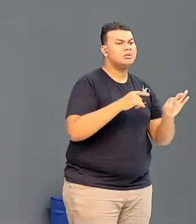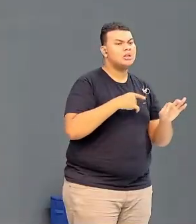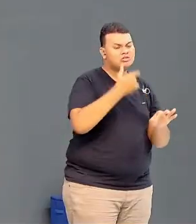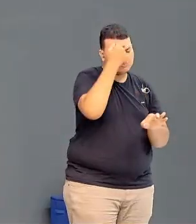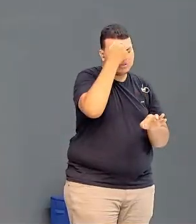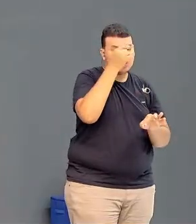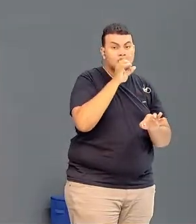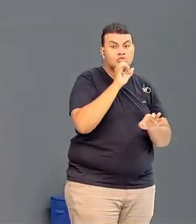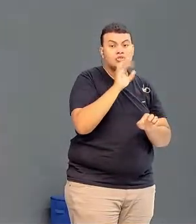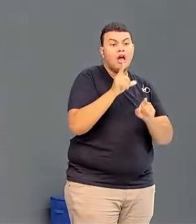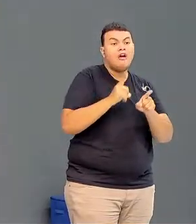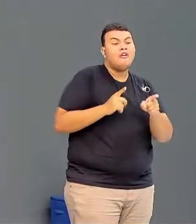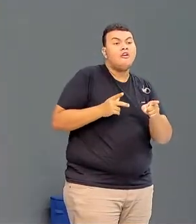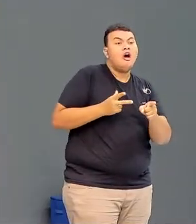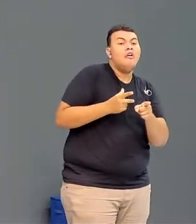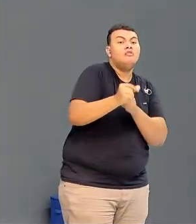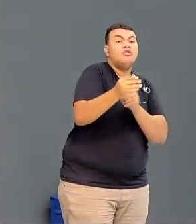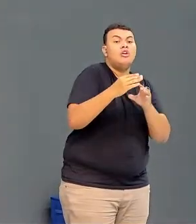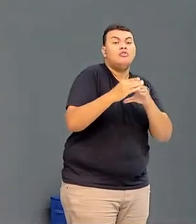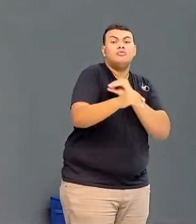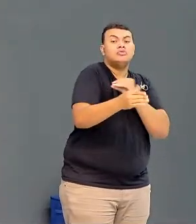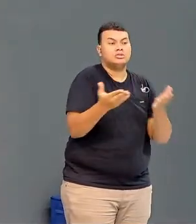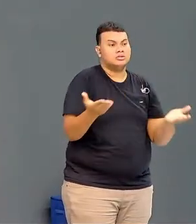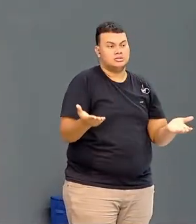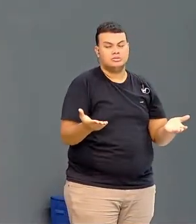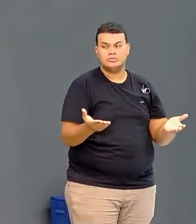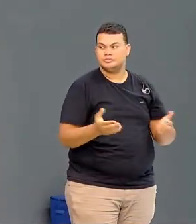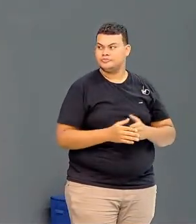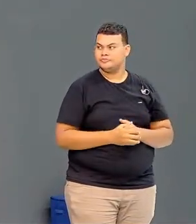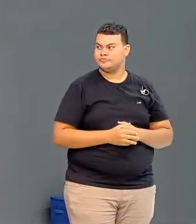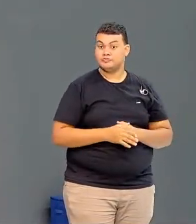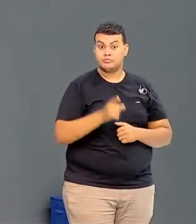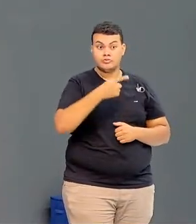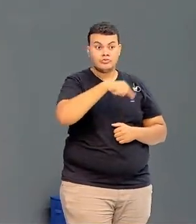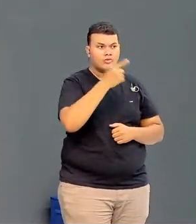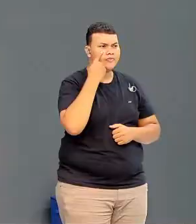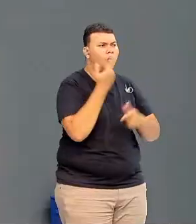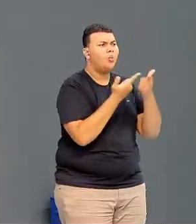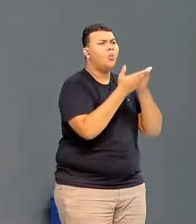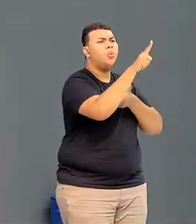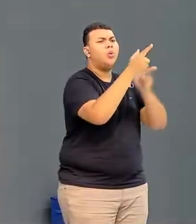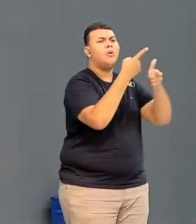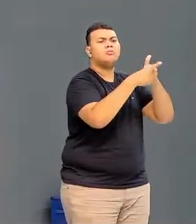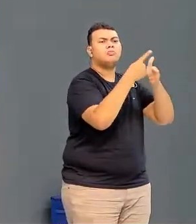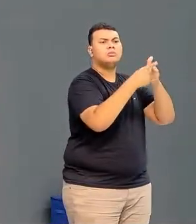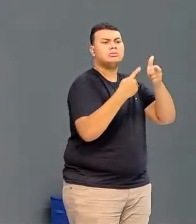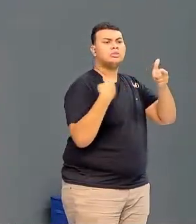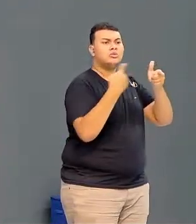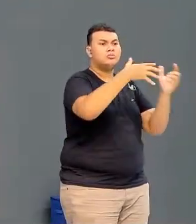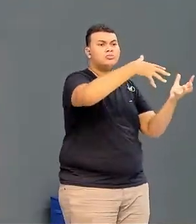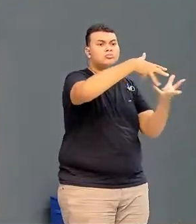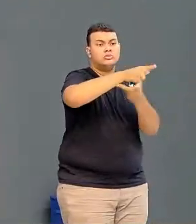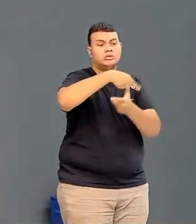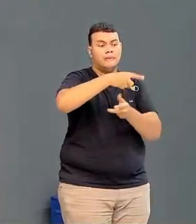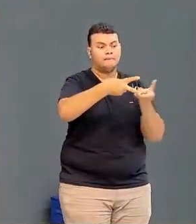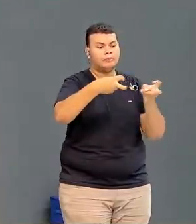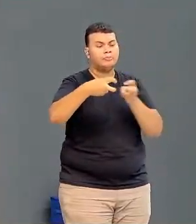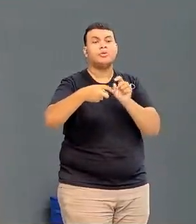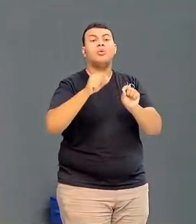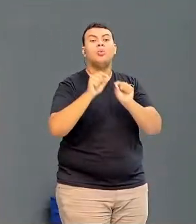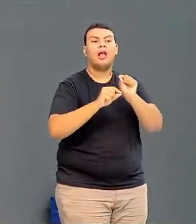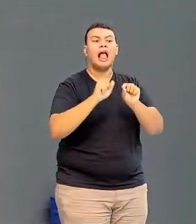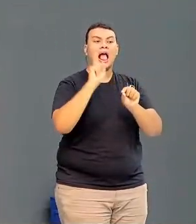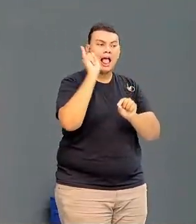sentido, só para fugir dali. Tem uma fortaleza na mente. Olhe para outras mazelas da nossa humanidade e perceba se não